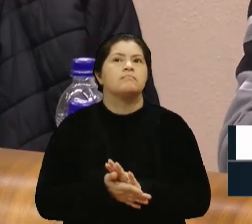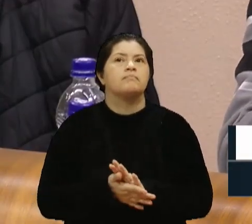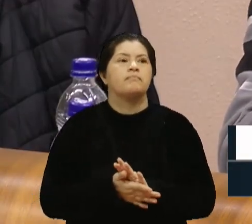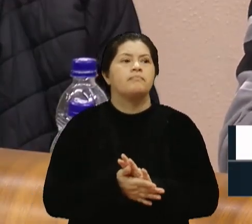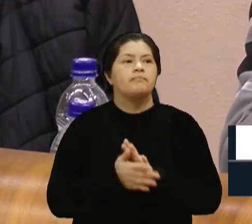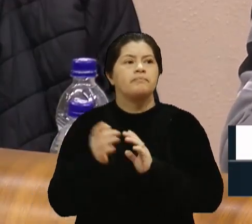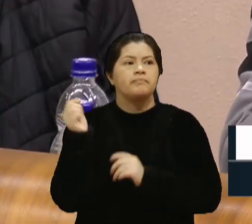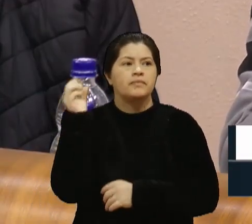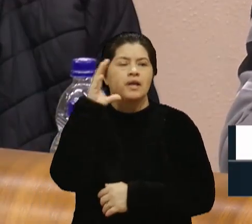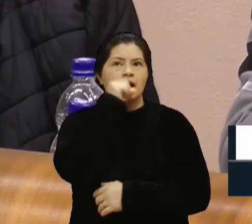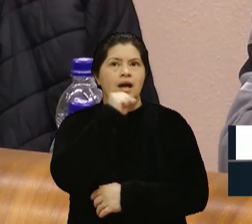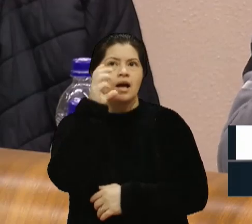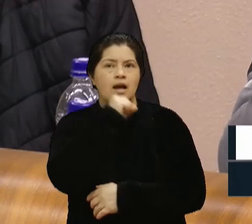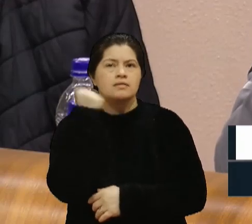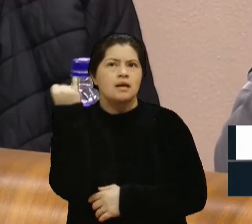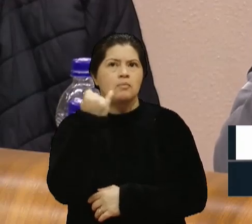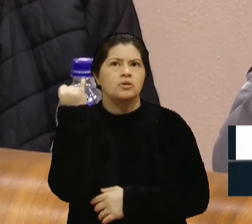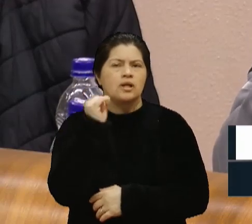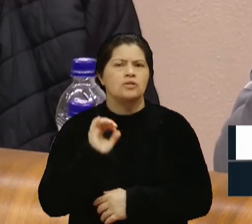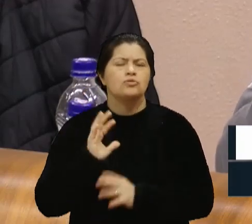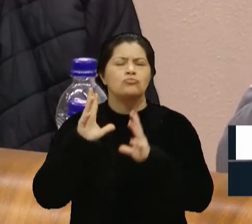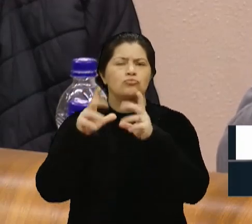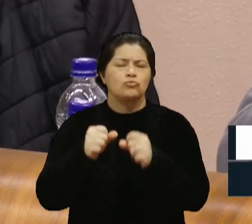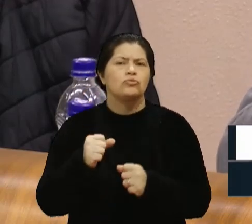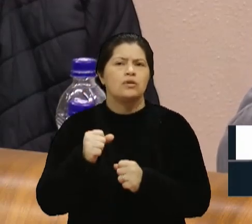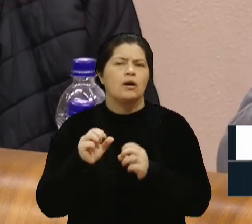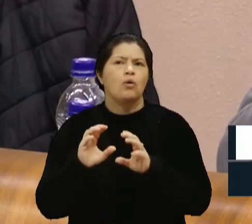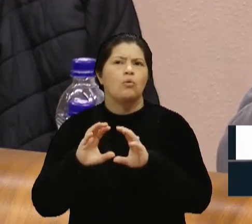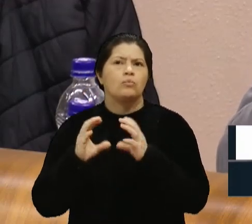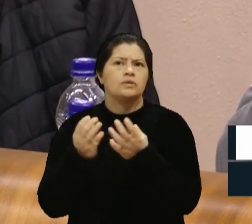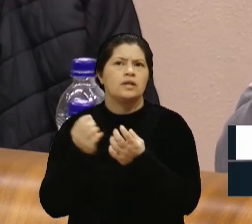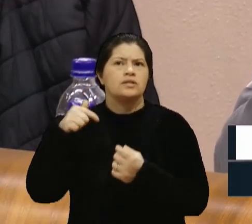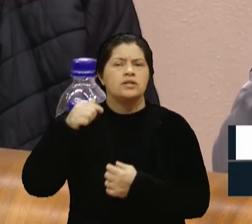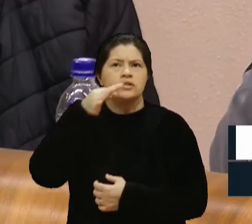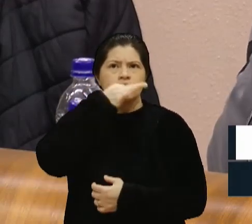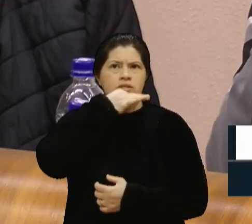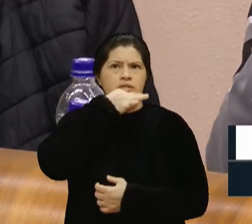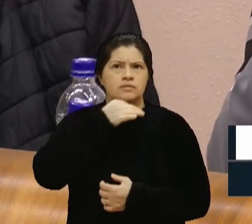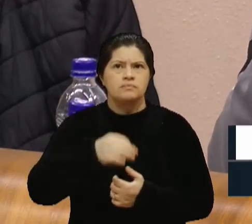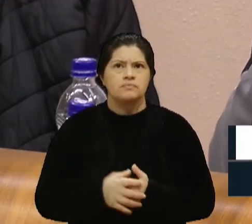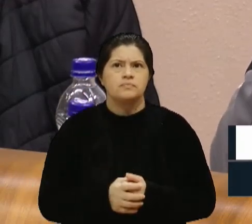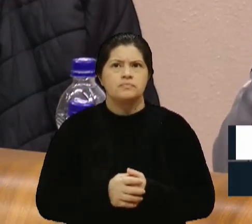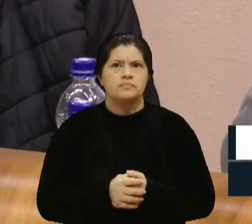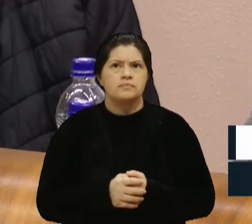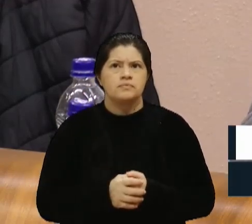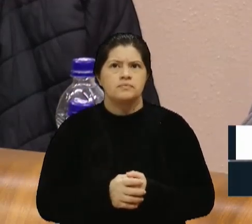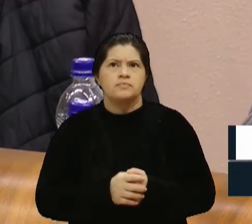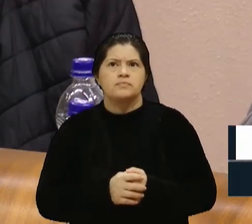rapidamente, porque ela é muito importante para toda a comunidade aqui de Caxias.